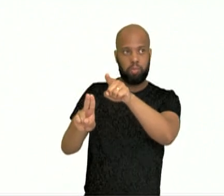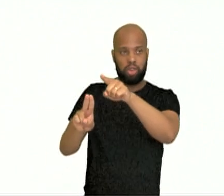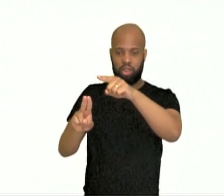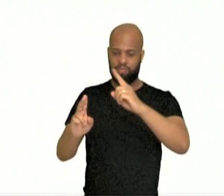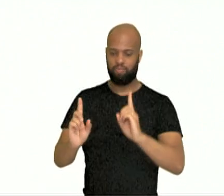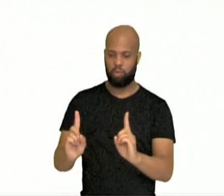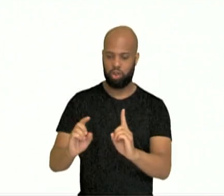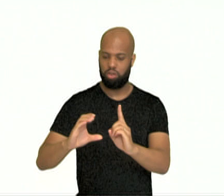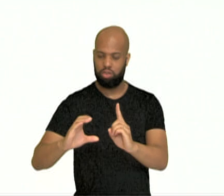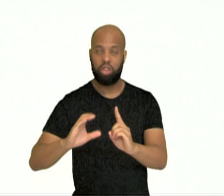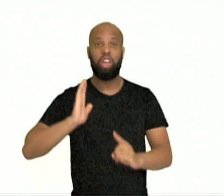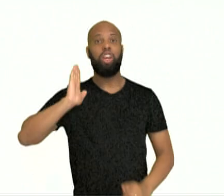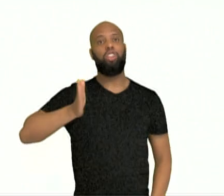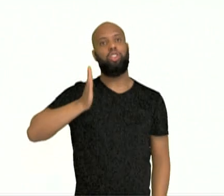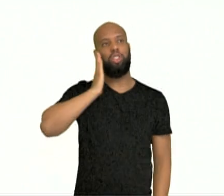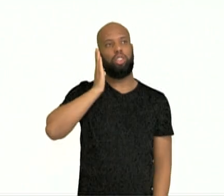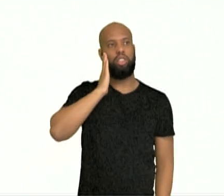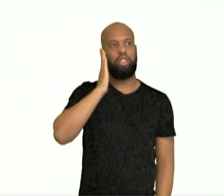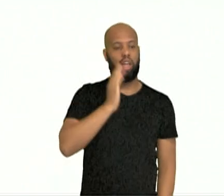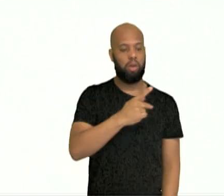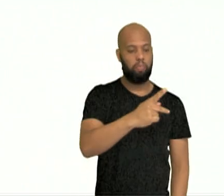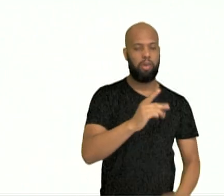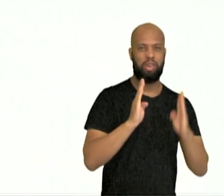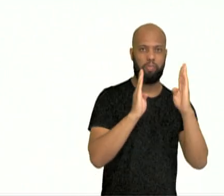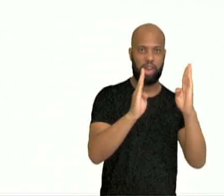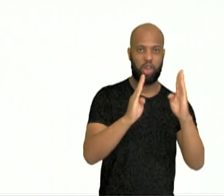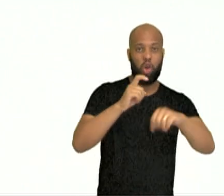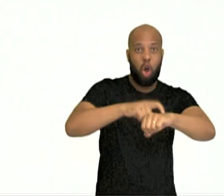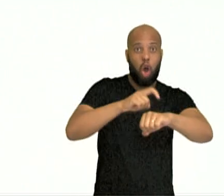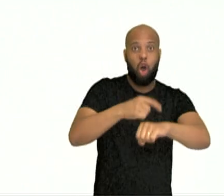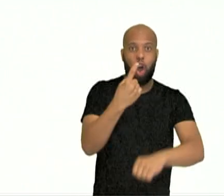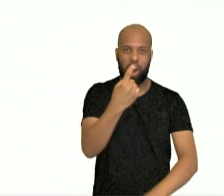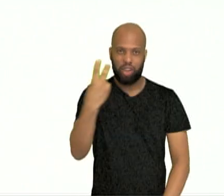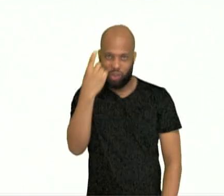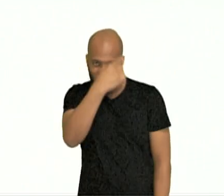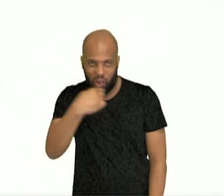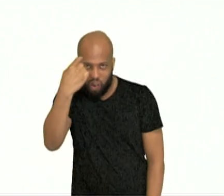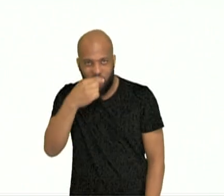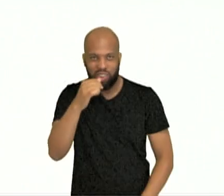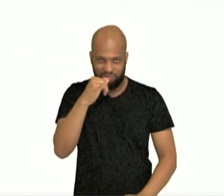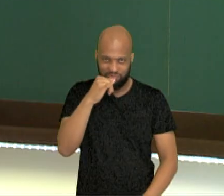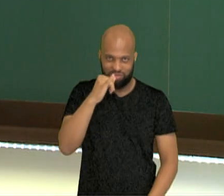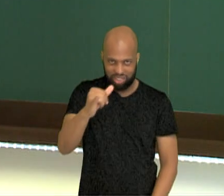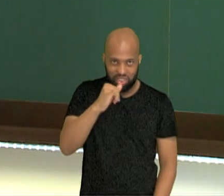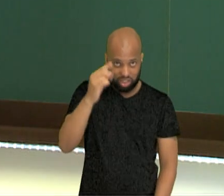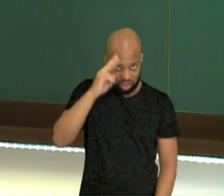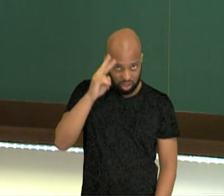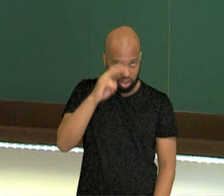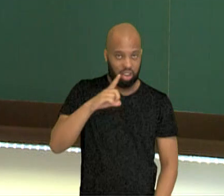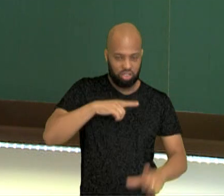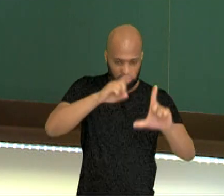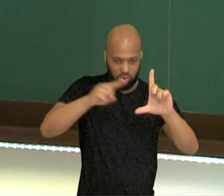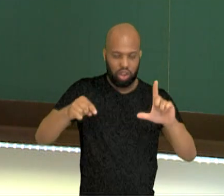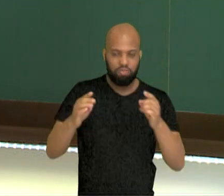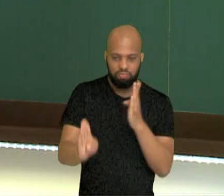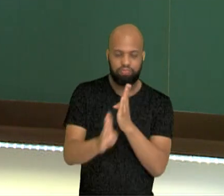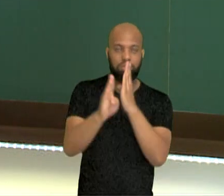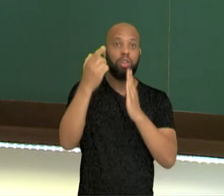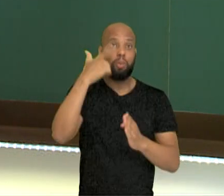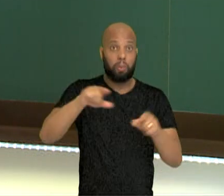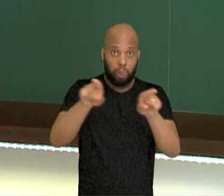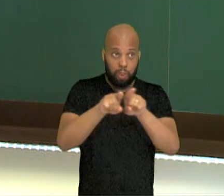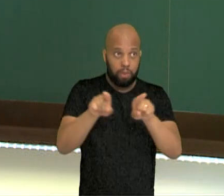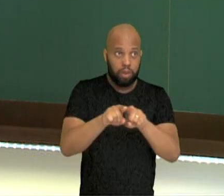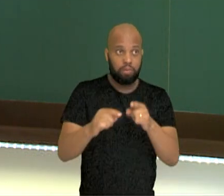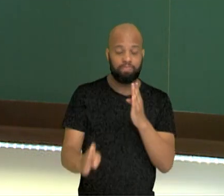Como eu já sei que o meu período é de 12 horas, lembra que a gente visualizou isso lá no gráfico? E eu consigo, né, nesse